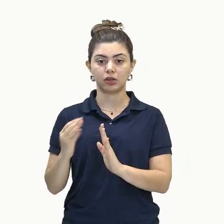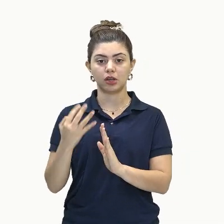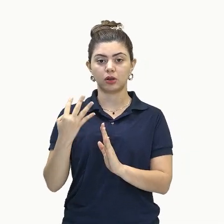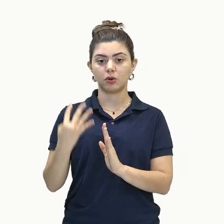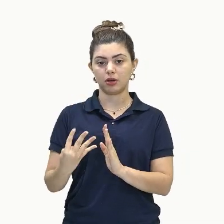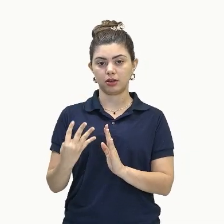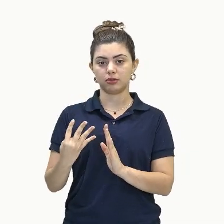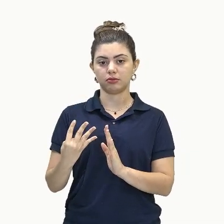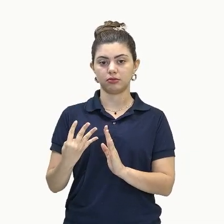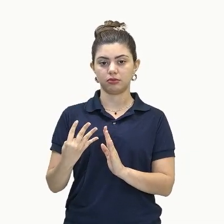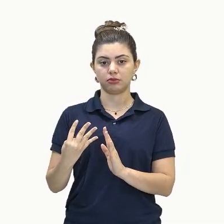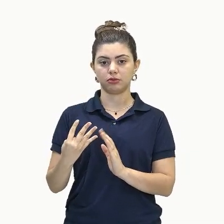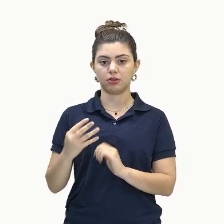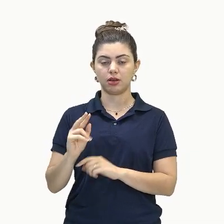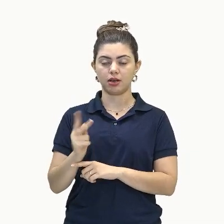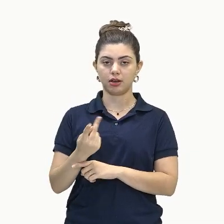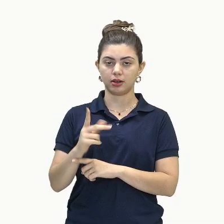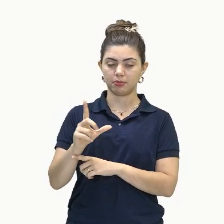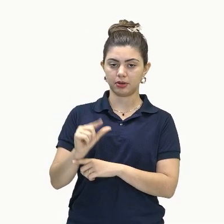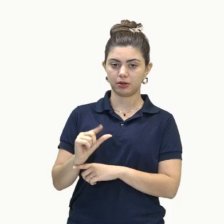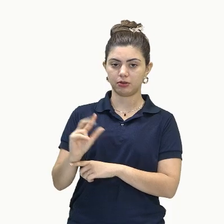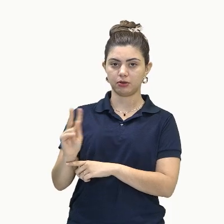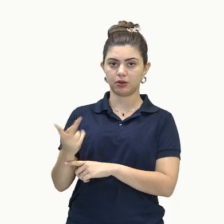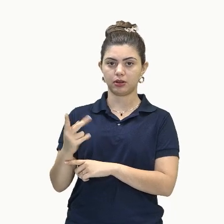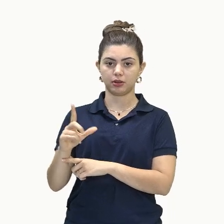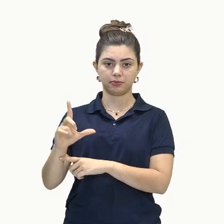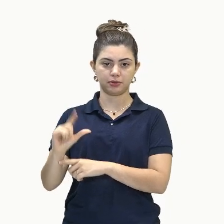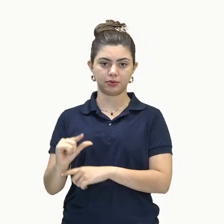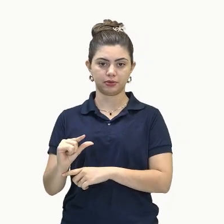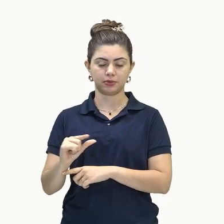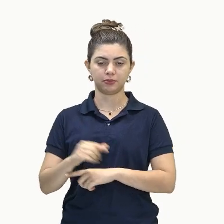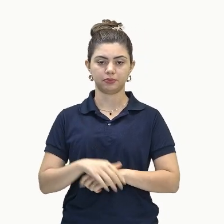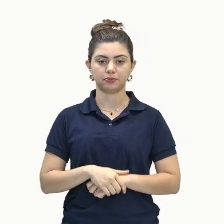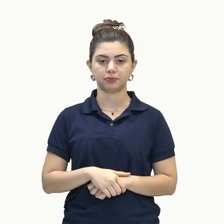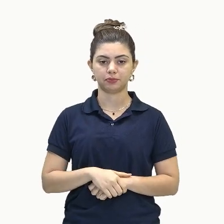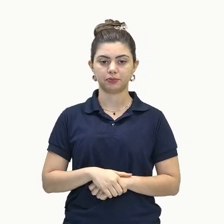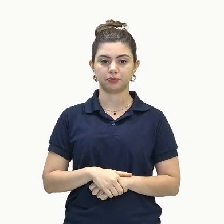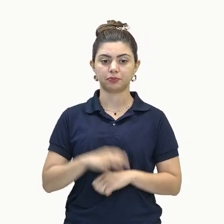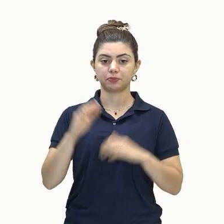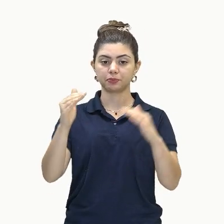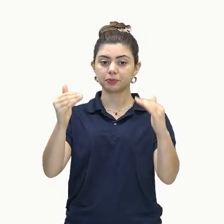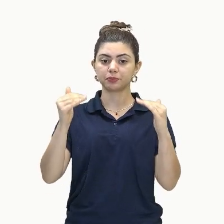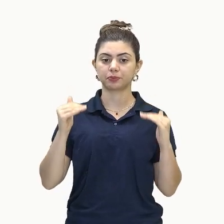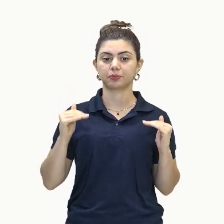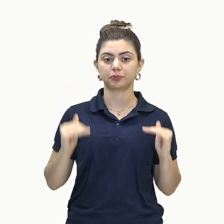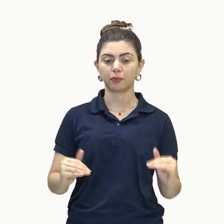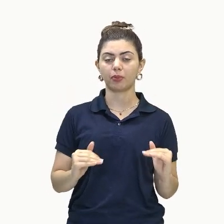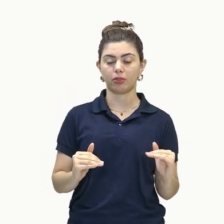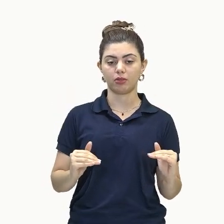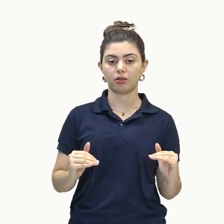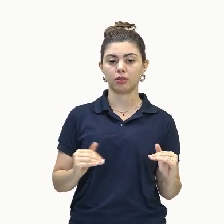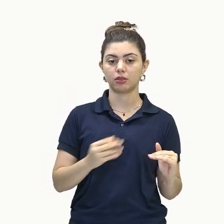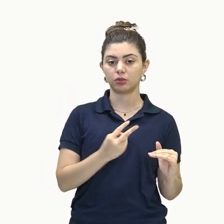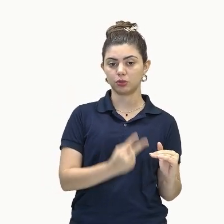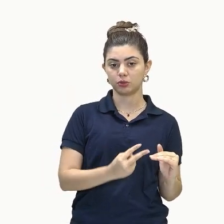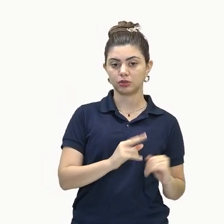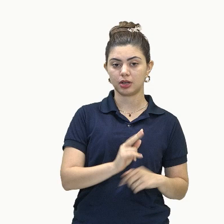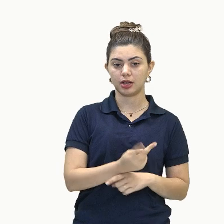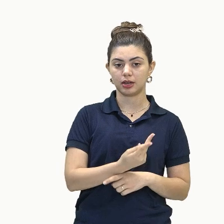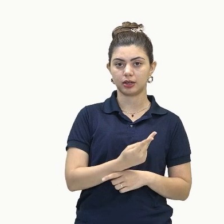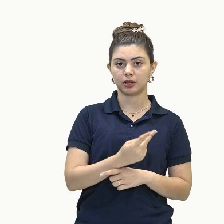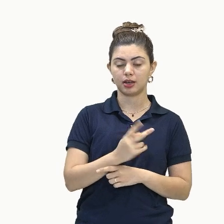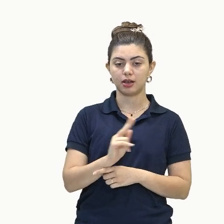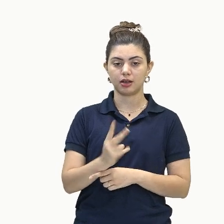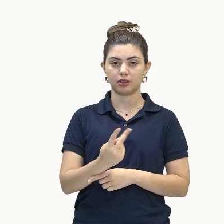2, o indivíduo 4, Hzinho. Nós temos aqui na geração 3, o indivíduo 2,